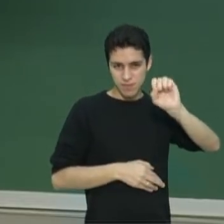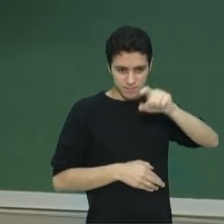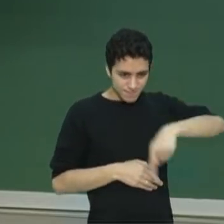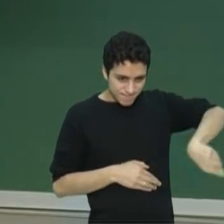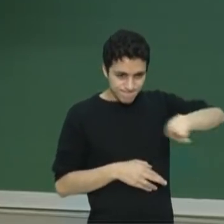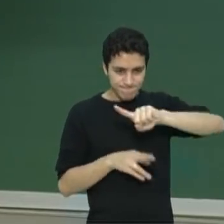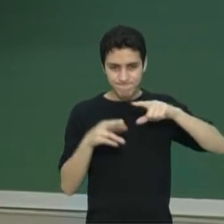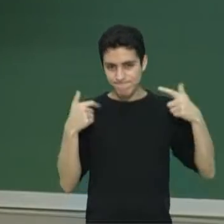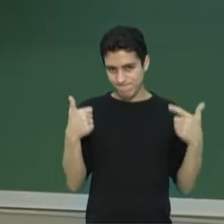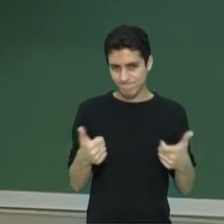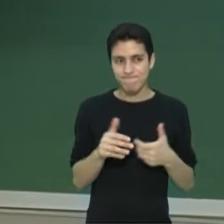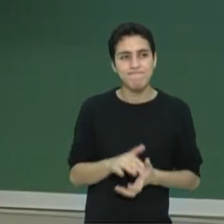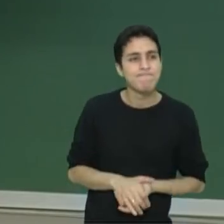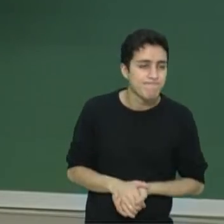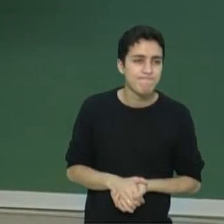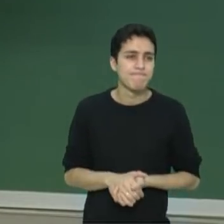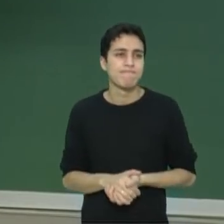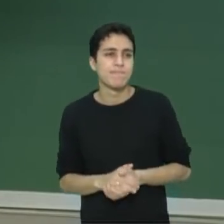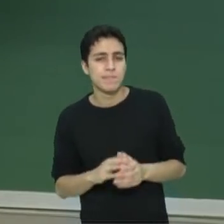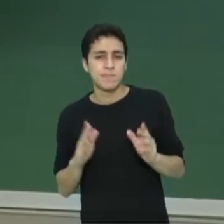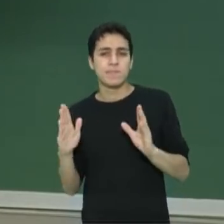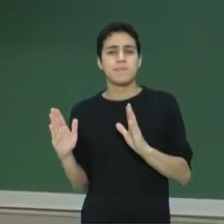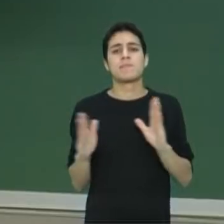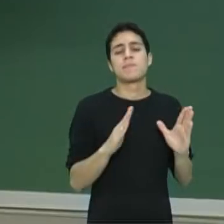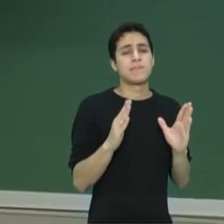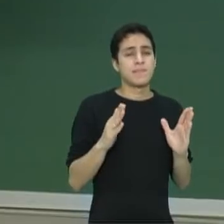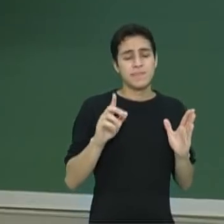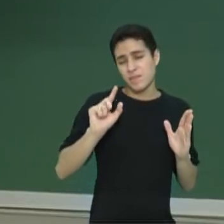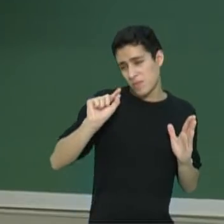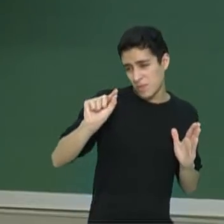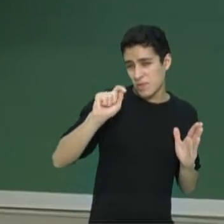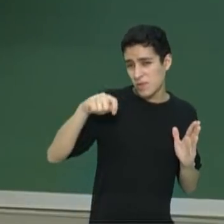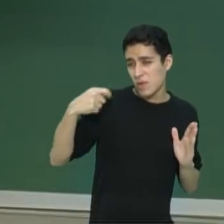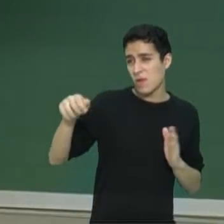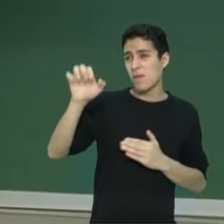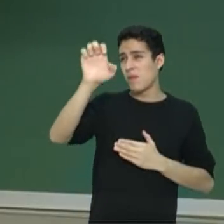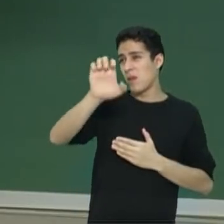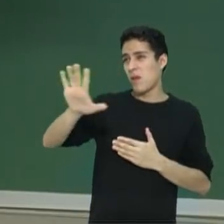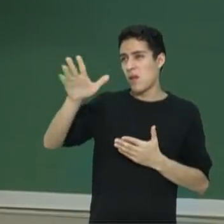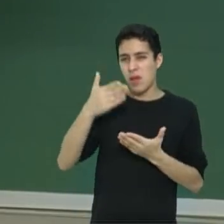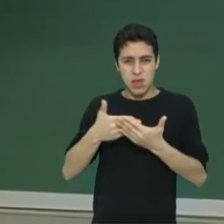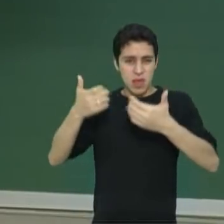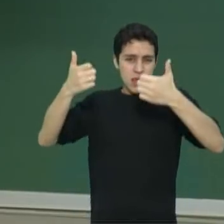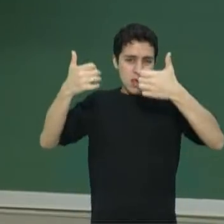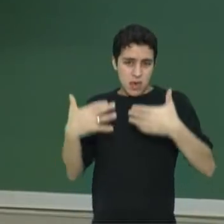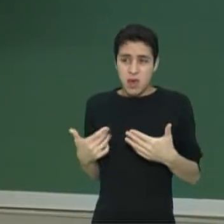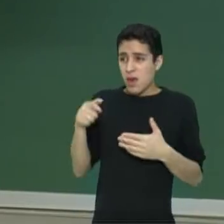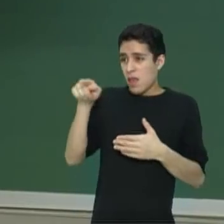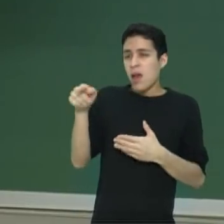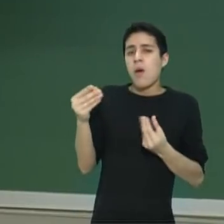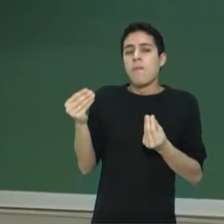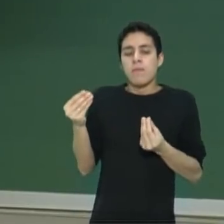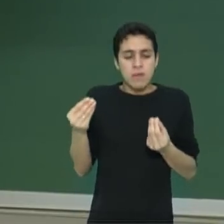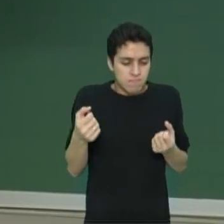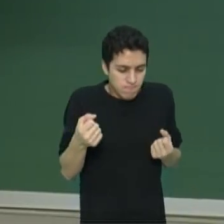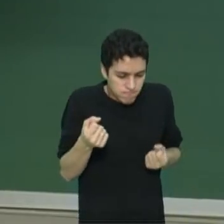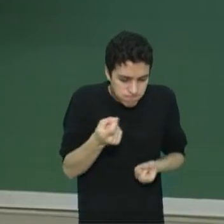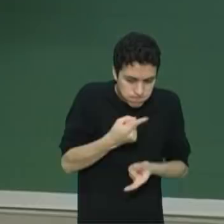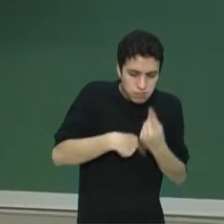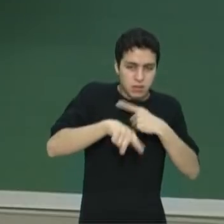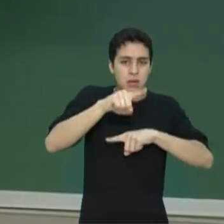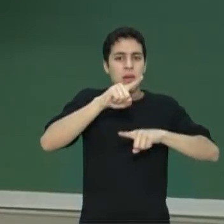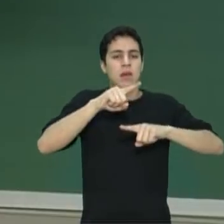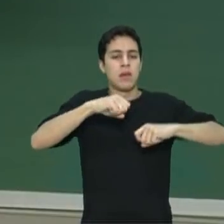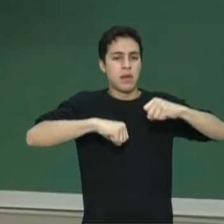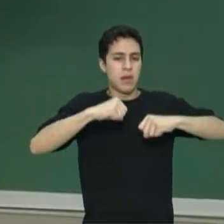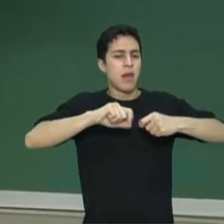lá. Nós vimos na aula sobre a Europa que na Europa sofreu uma industrialização clássica, né? Aquela